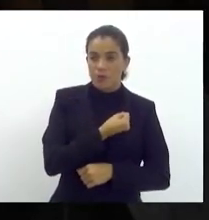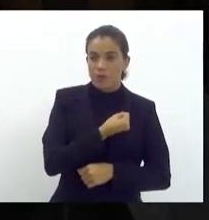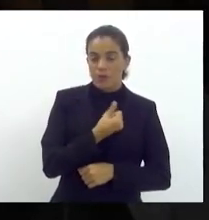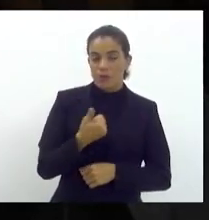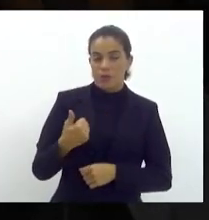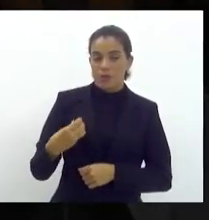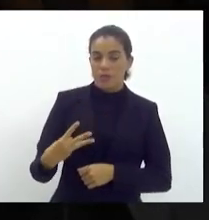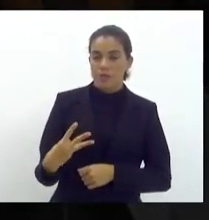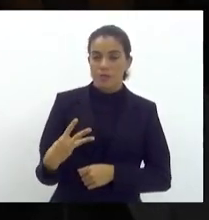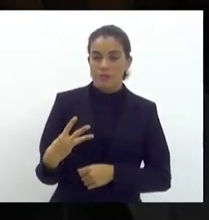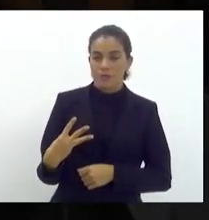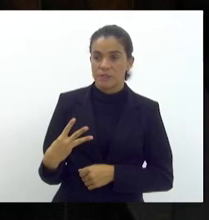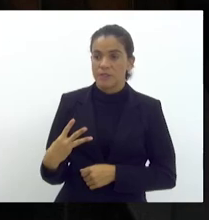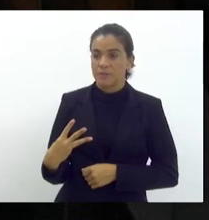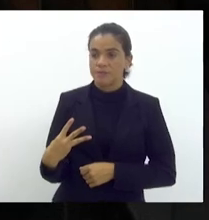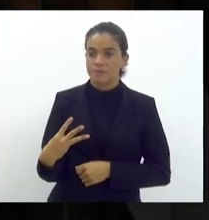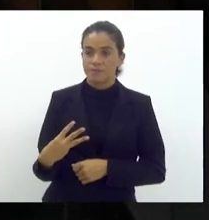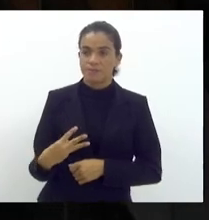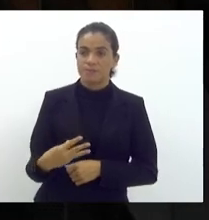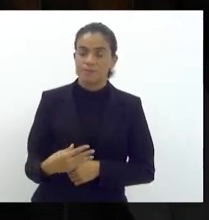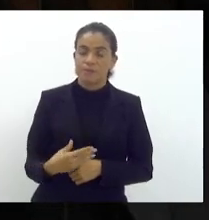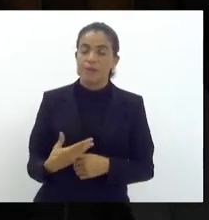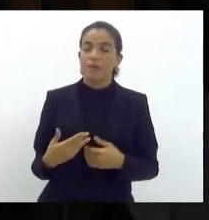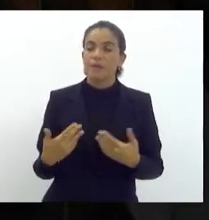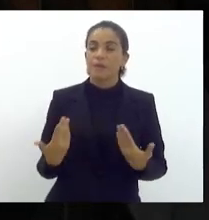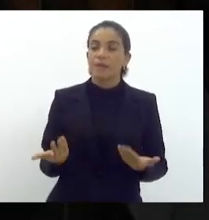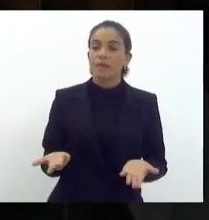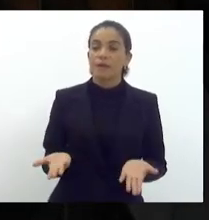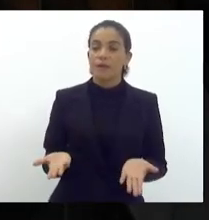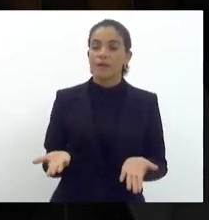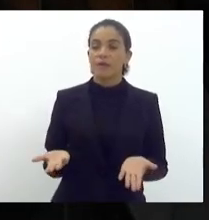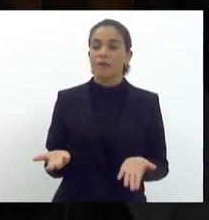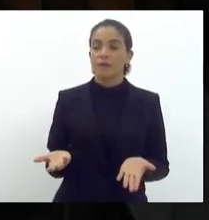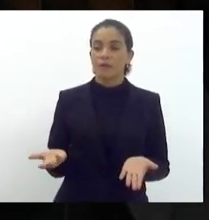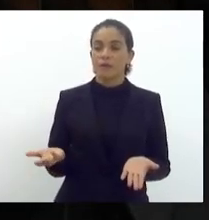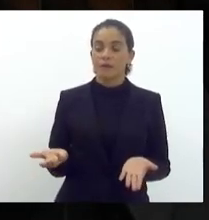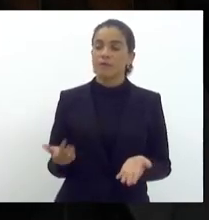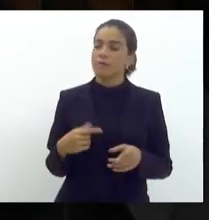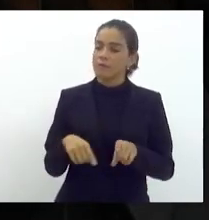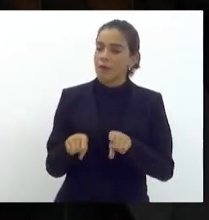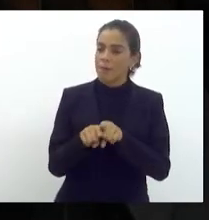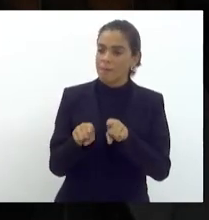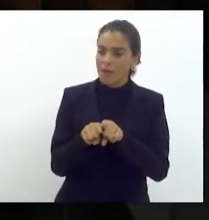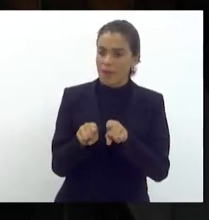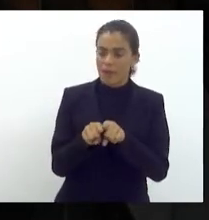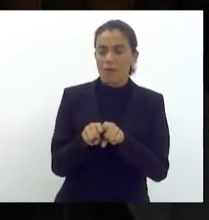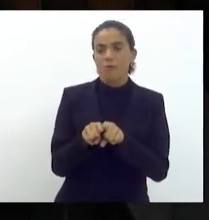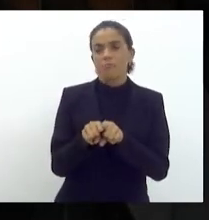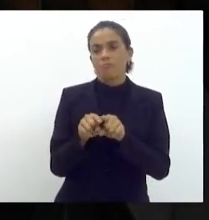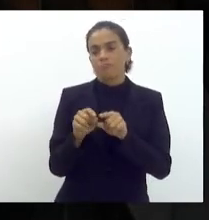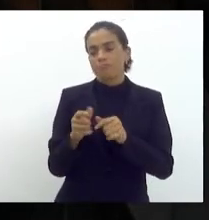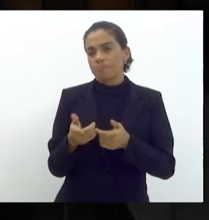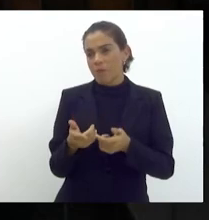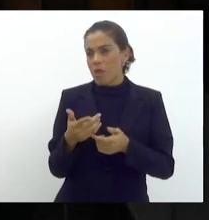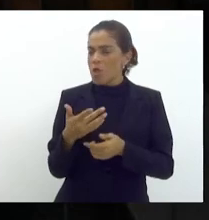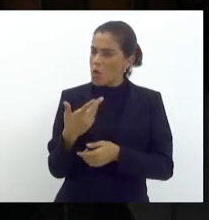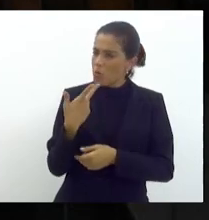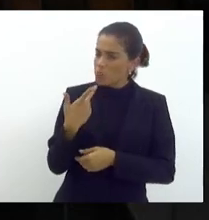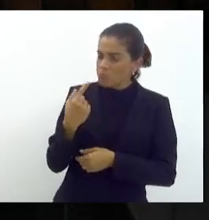13 E aí também eu fiz uma observação